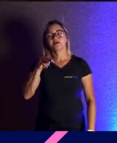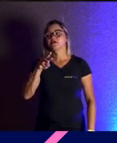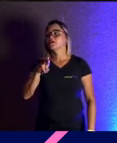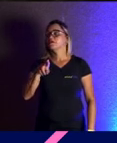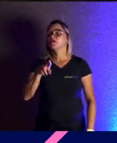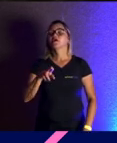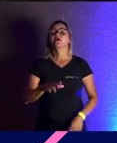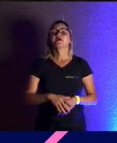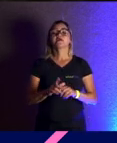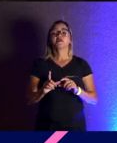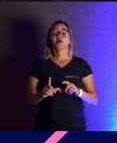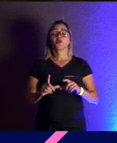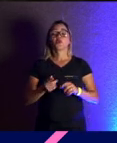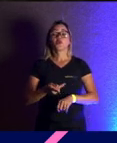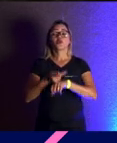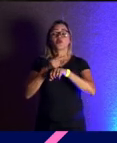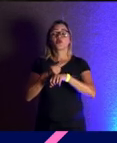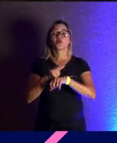muito